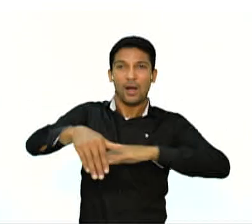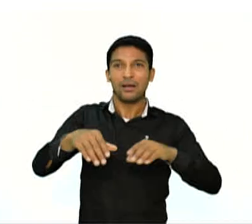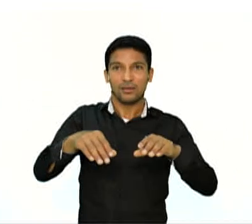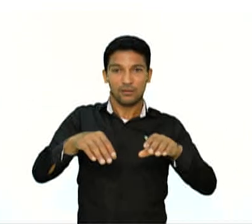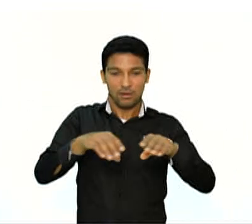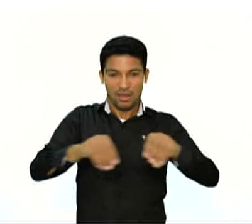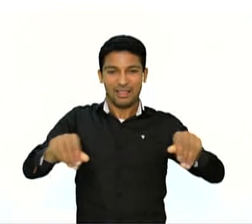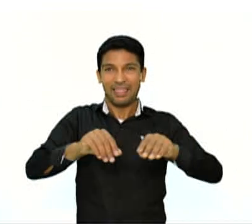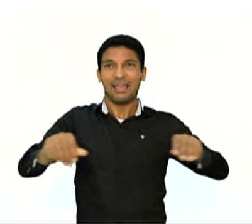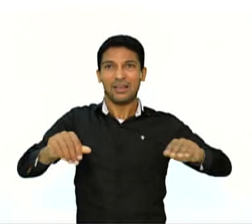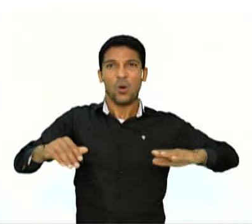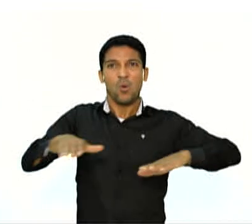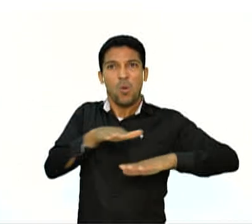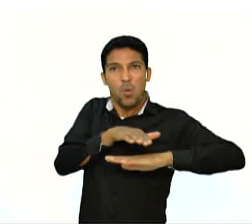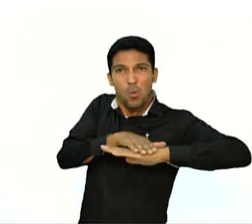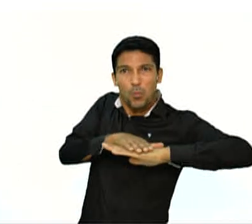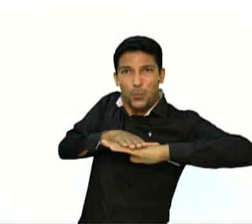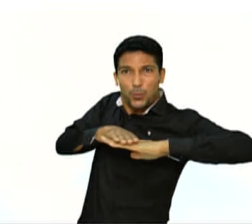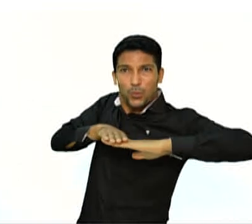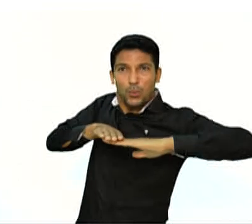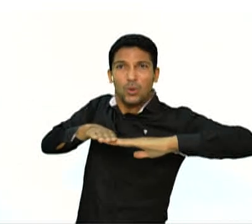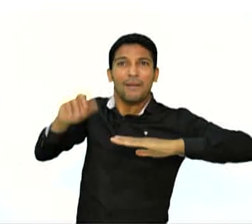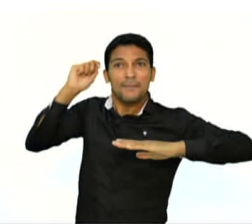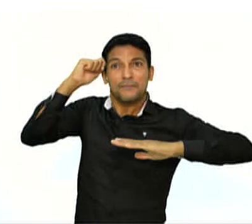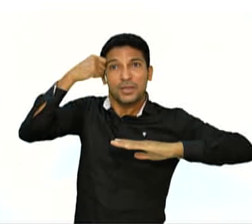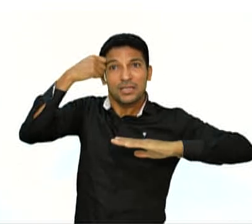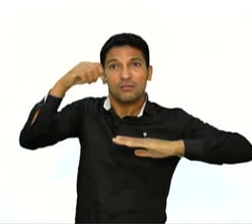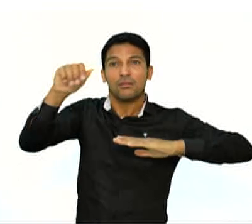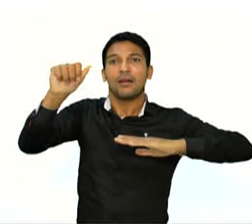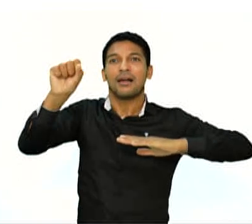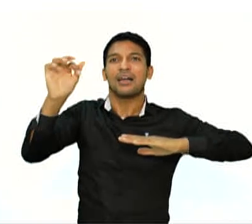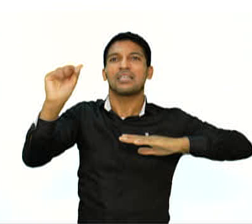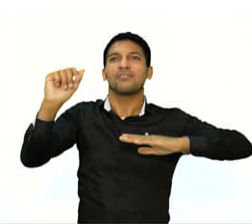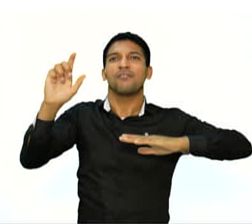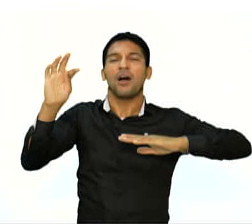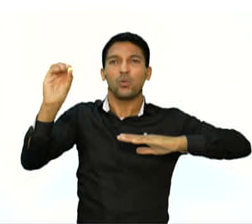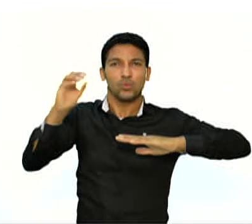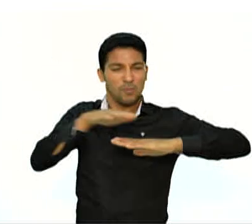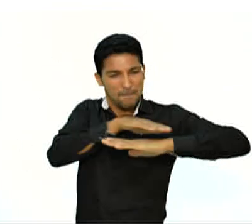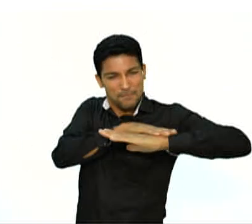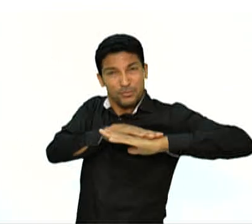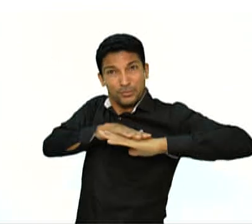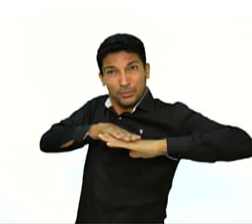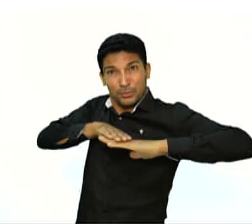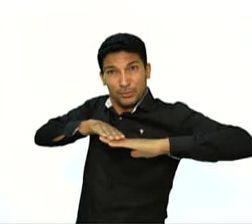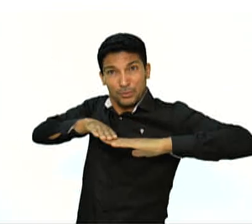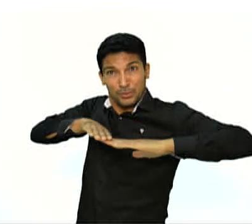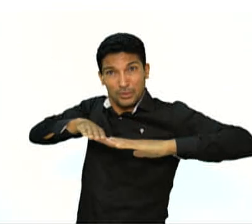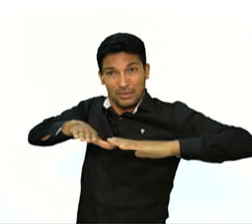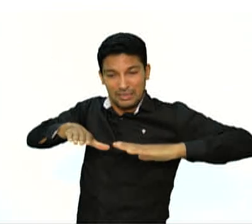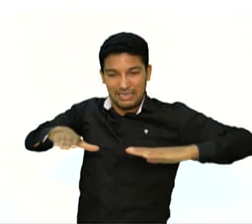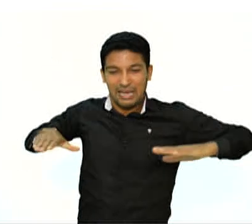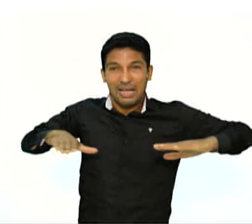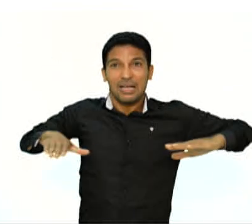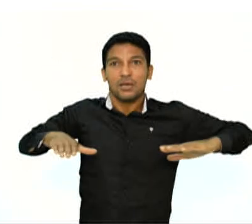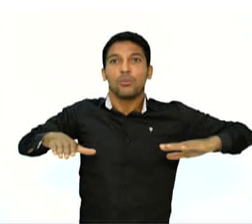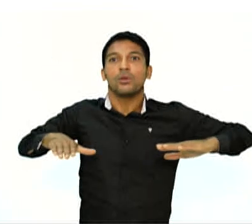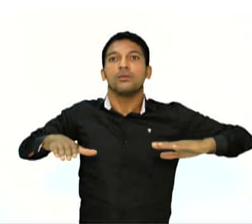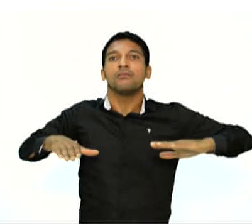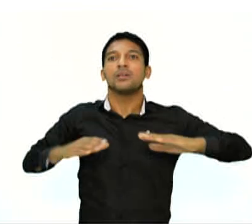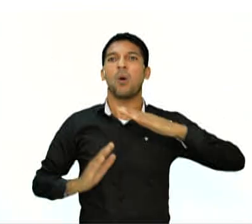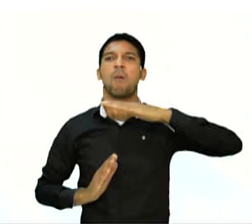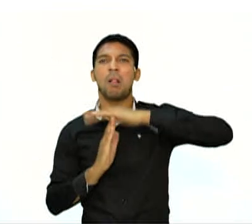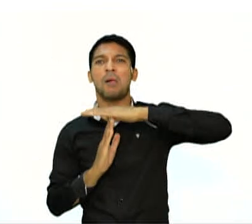do planeta, esta troca tão necessária para a recomposição e organização climática